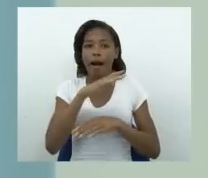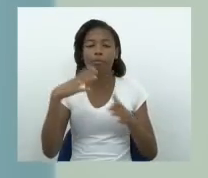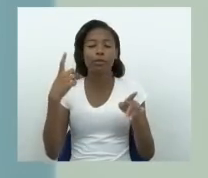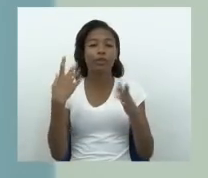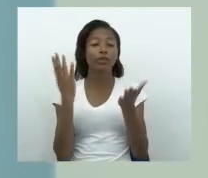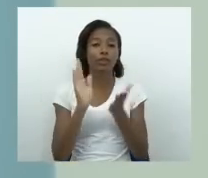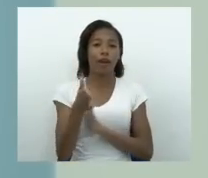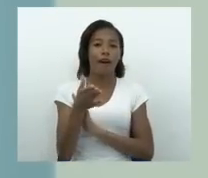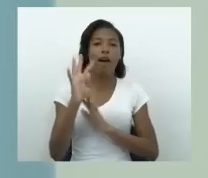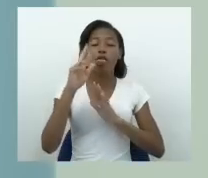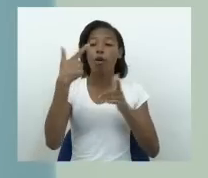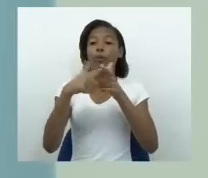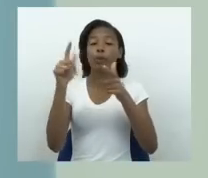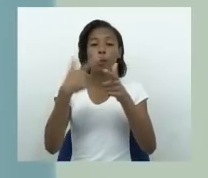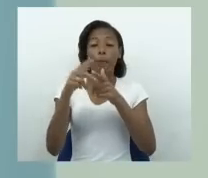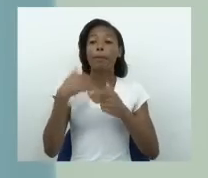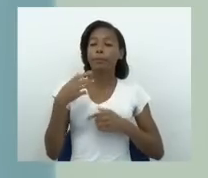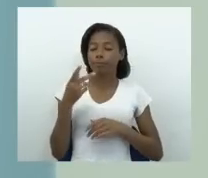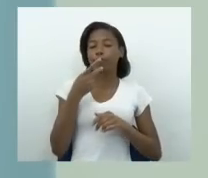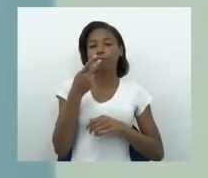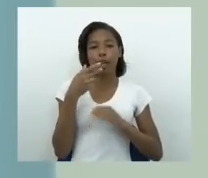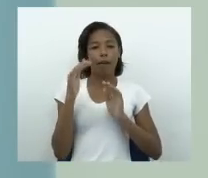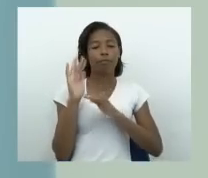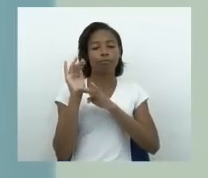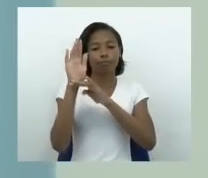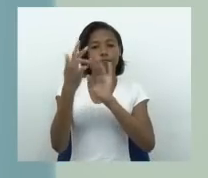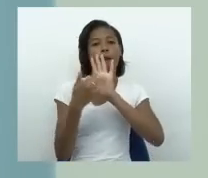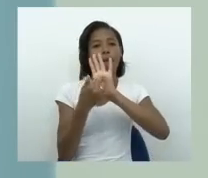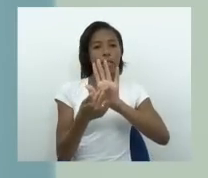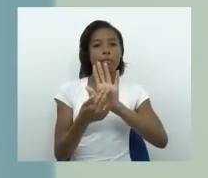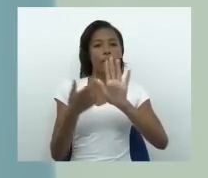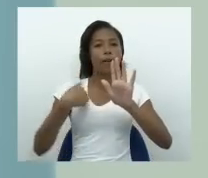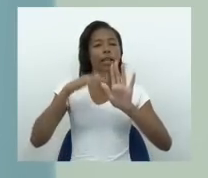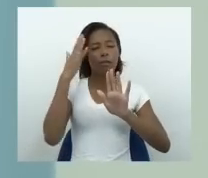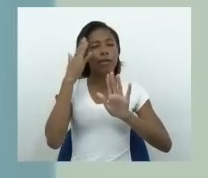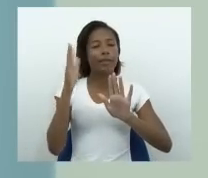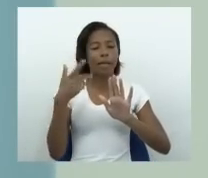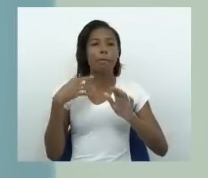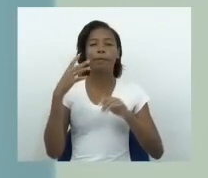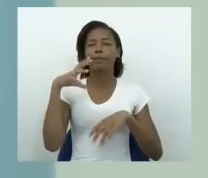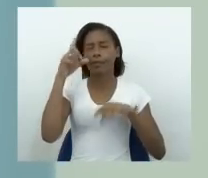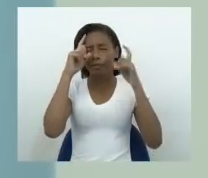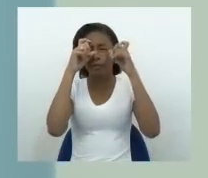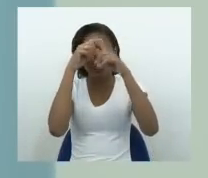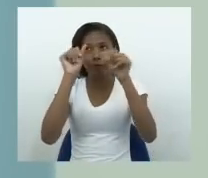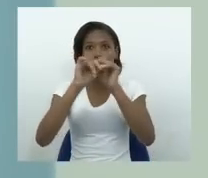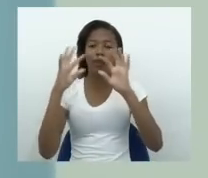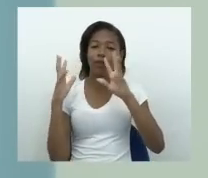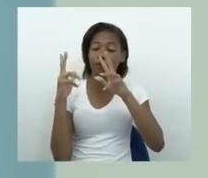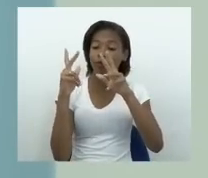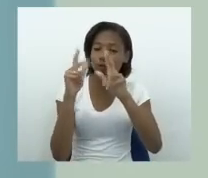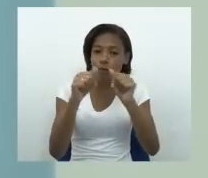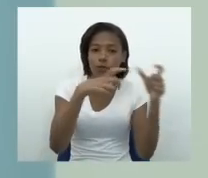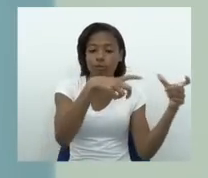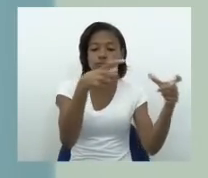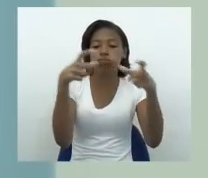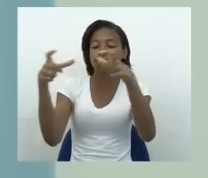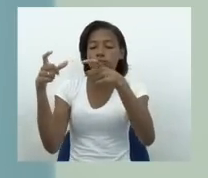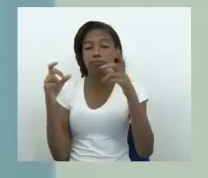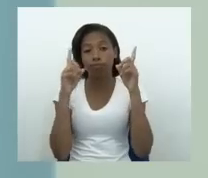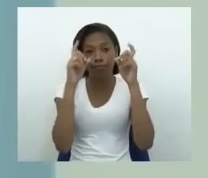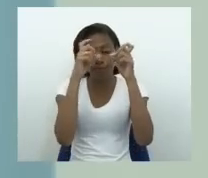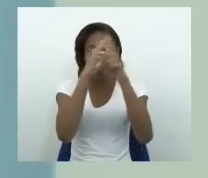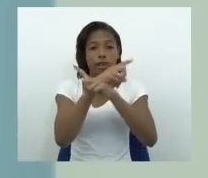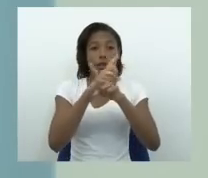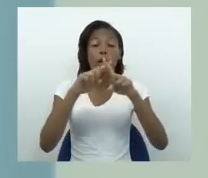todos os problemas da cidade que ele governa. Mas sabemos que é muito difícil consertar tudo em todas as áreas. Por isso,